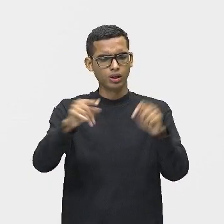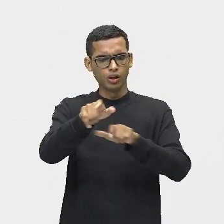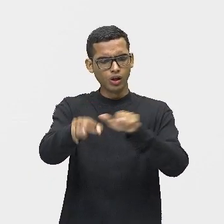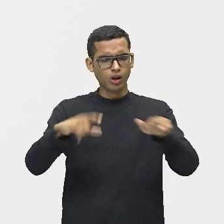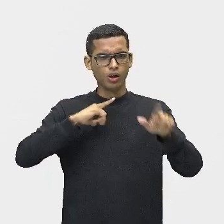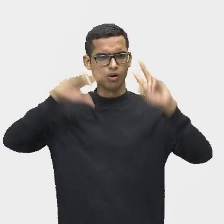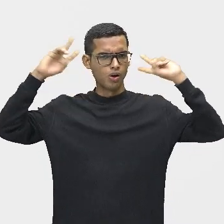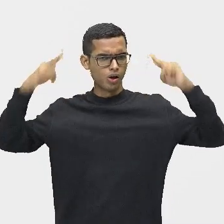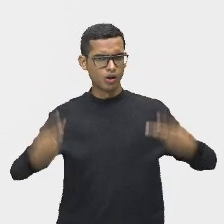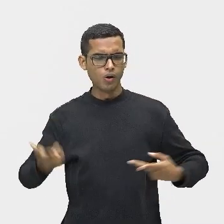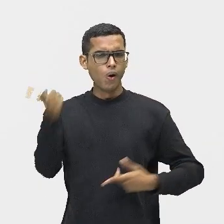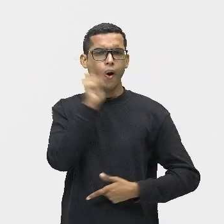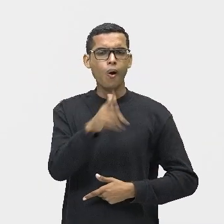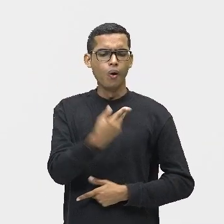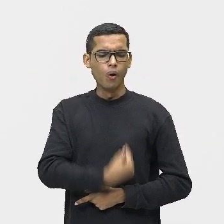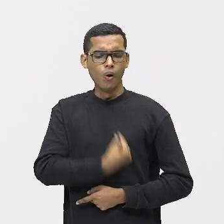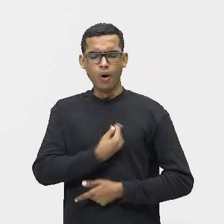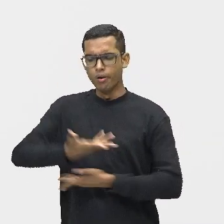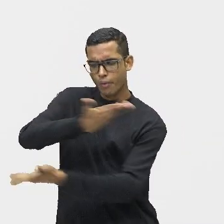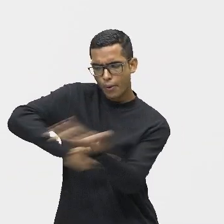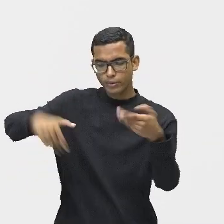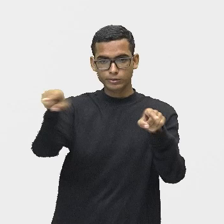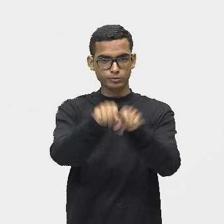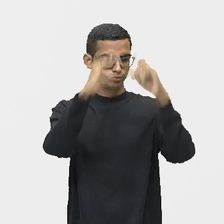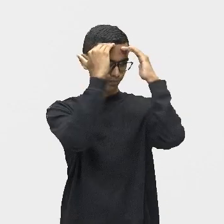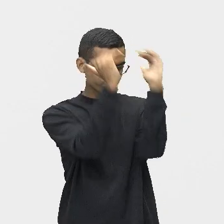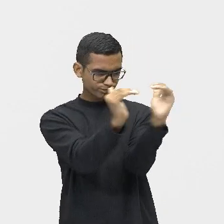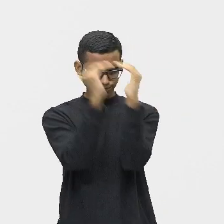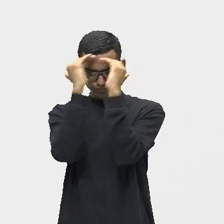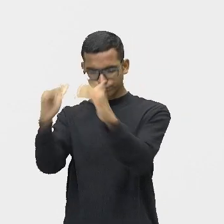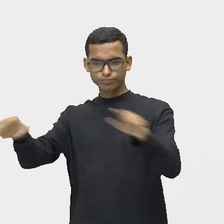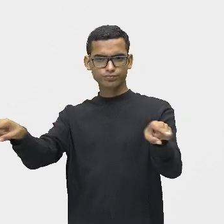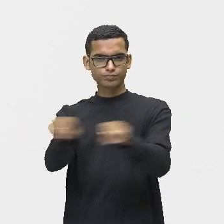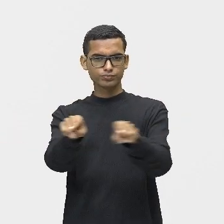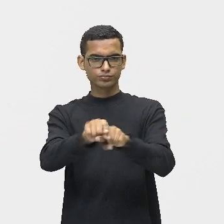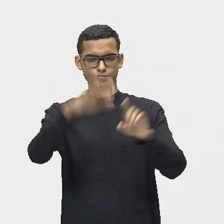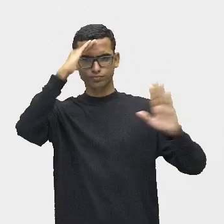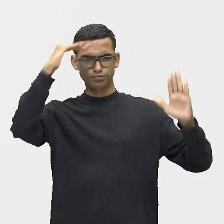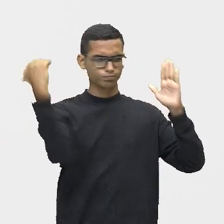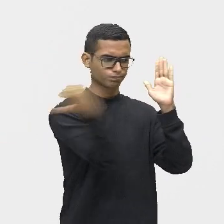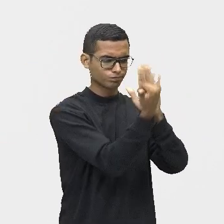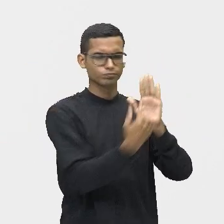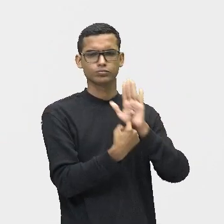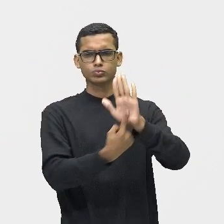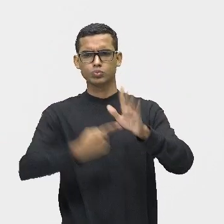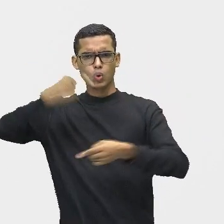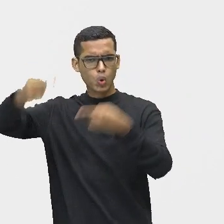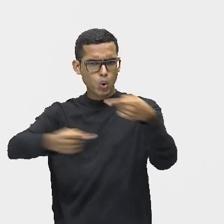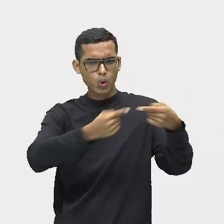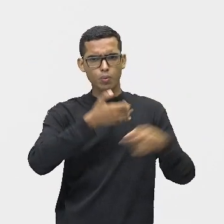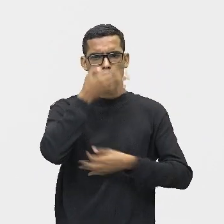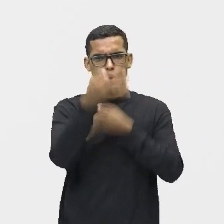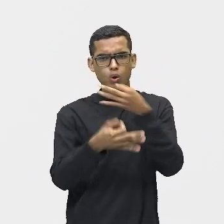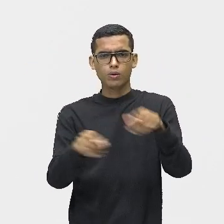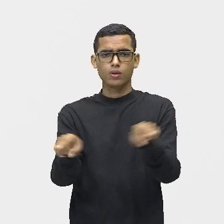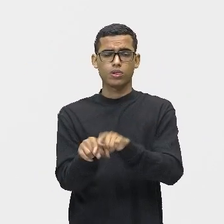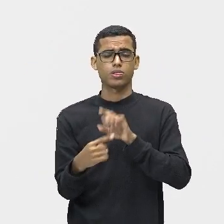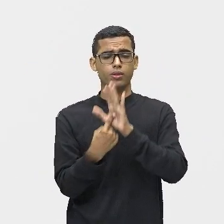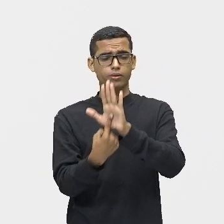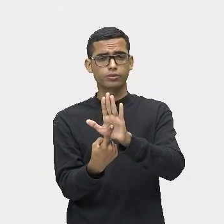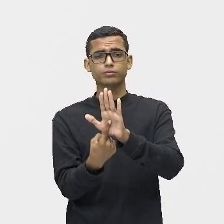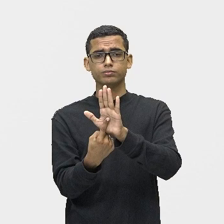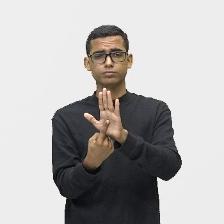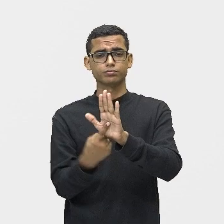de convivência, valores de respeito. Então ela apresenta como argumento que há um